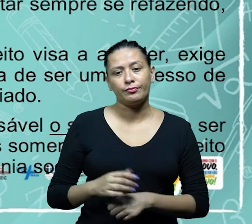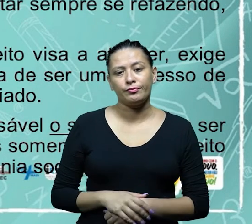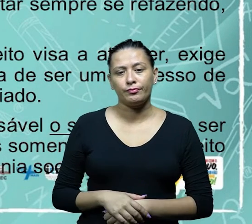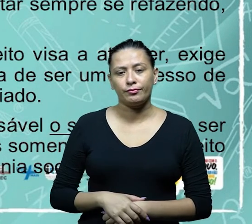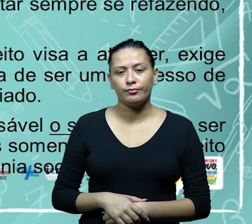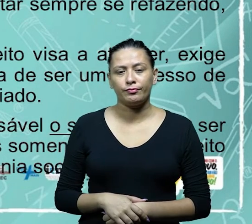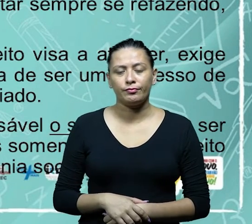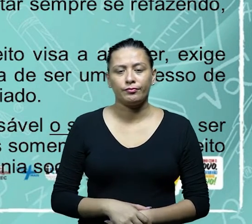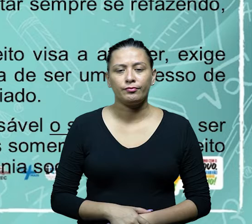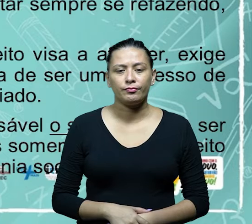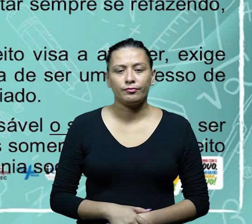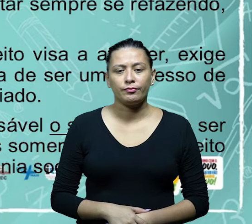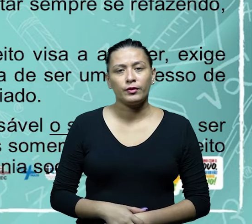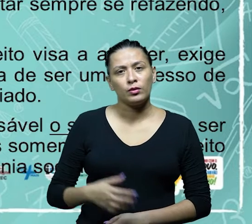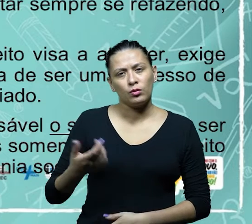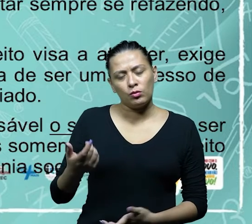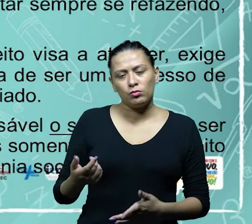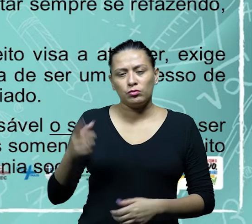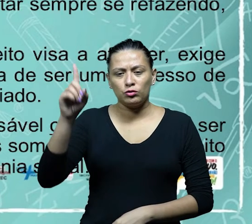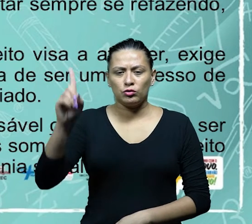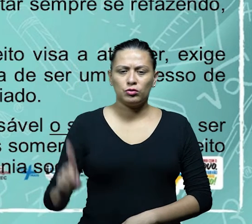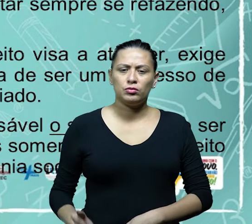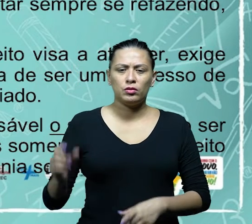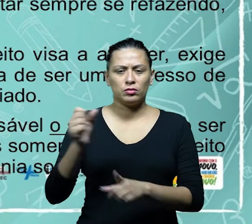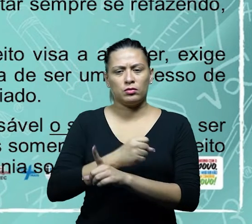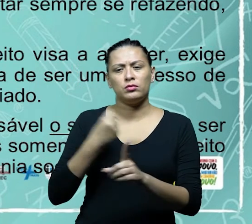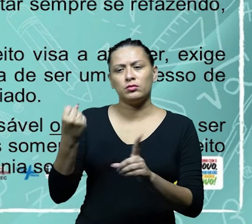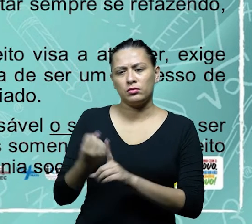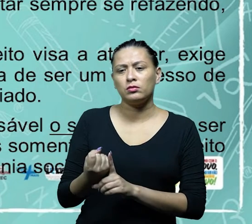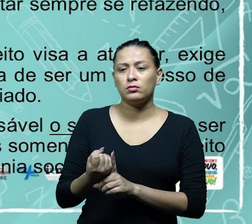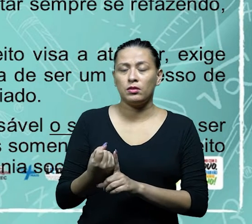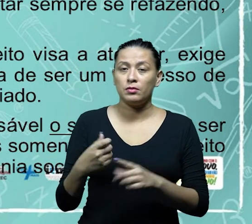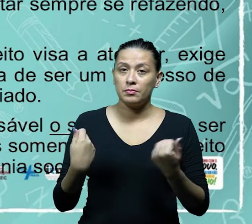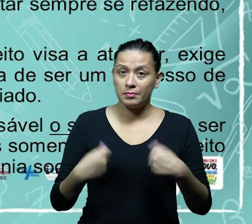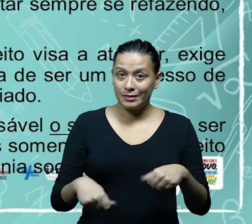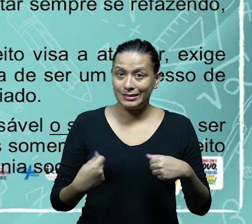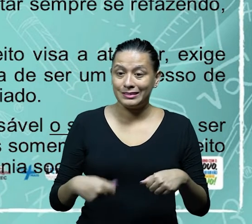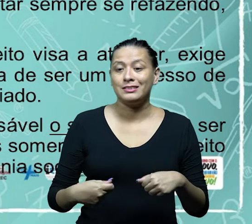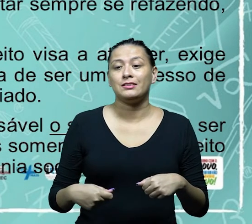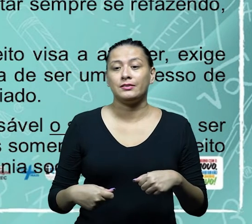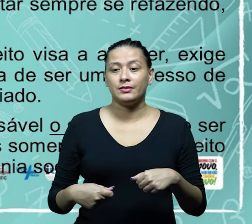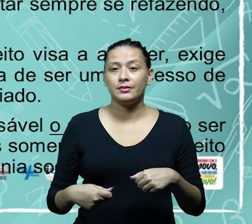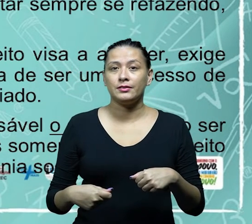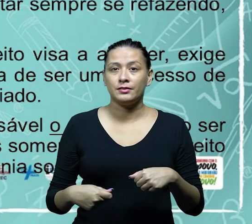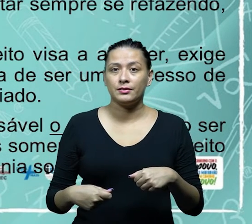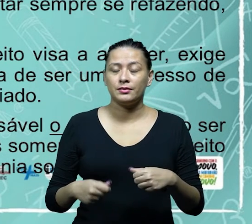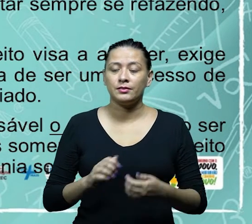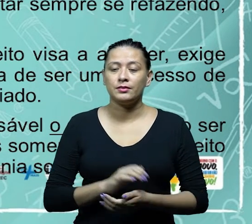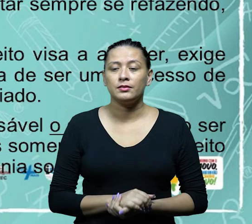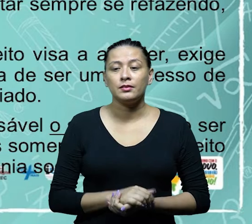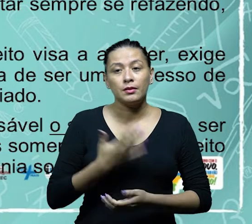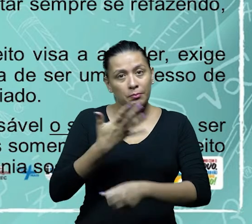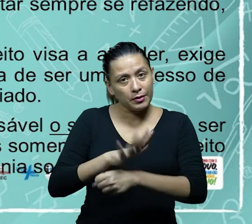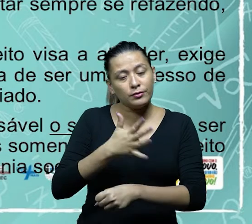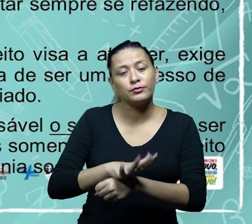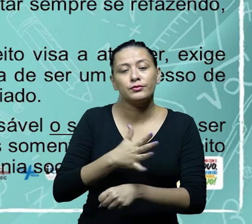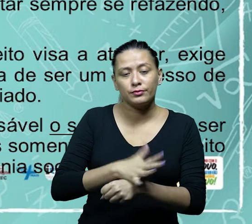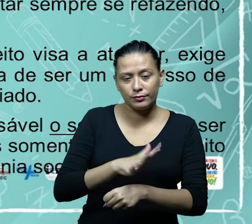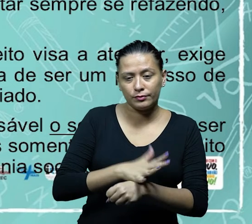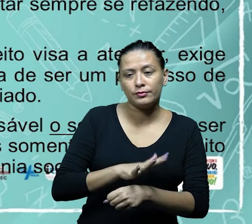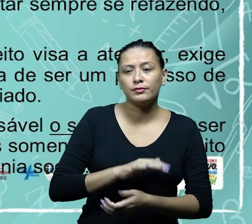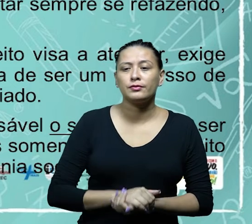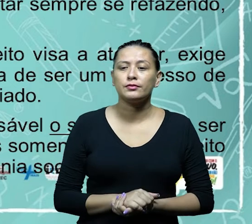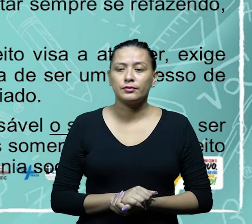basta portanto os direitos é o ser do direito na sociedade é indispensável você atuante do